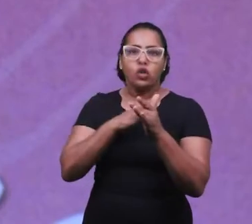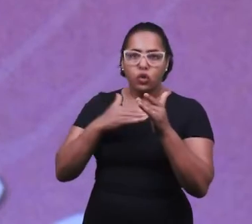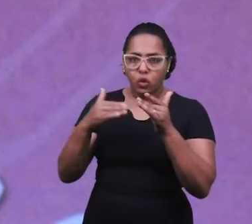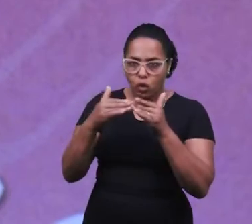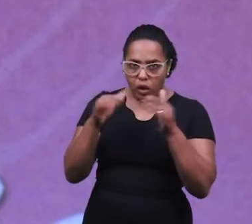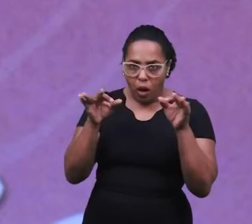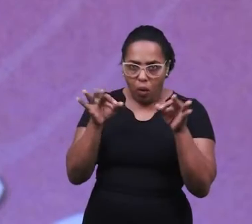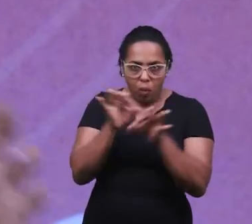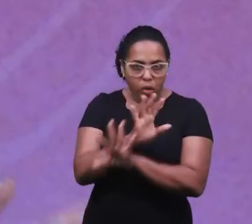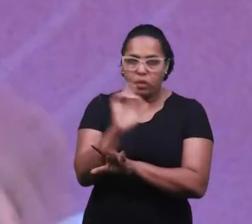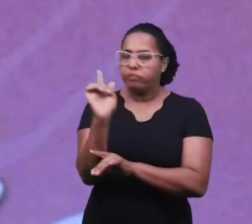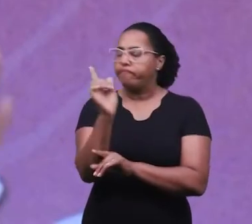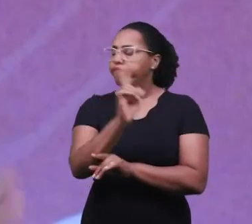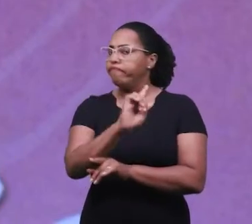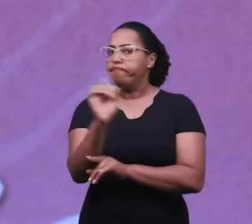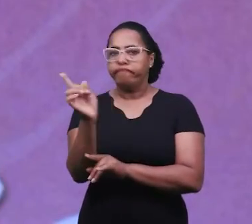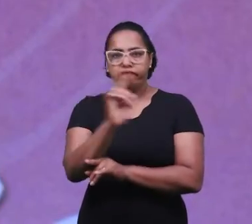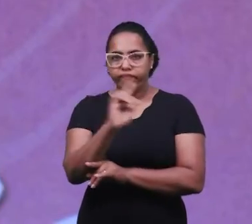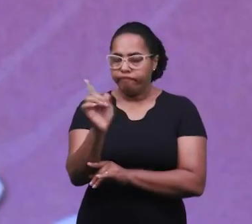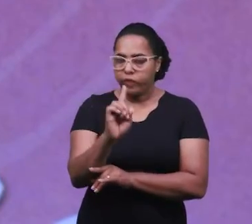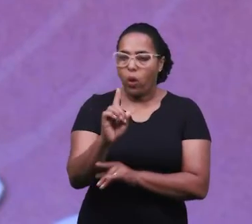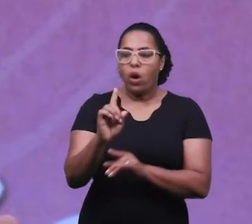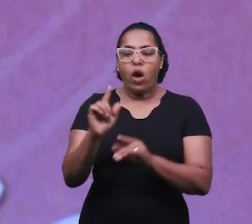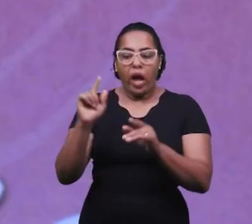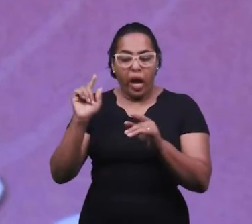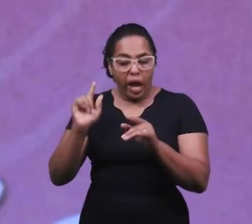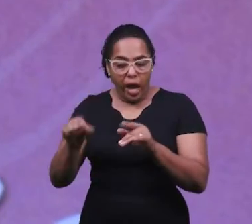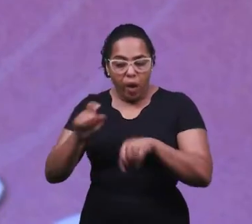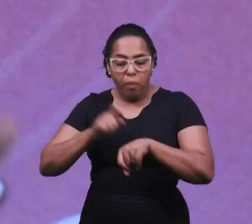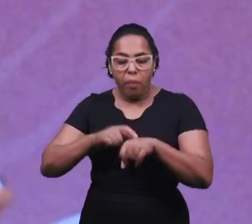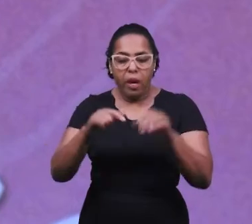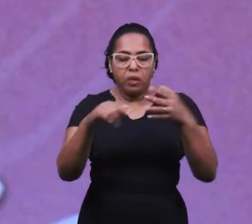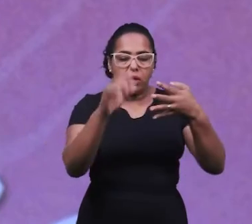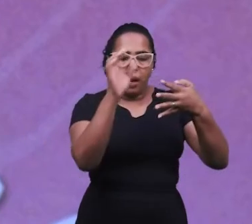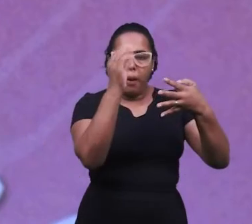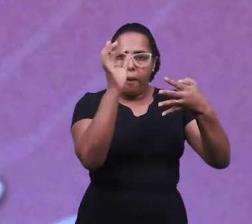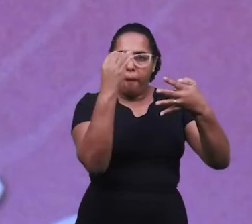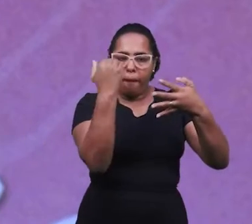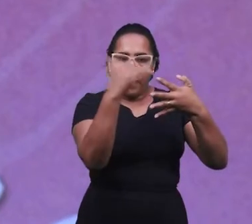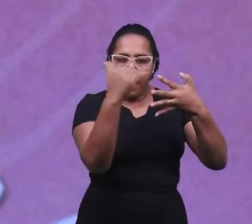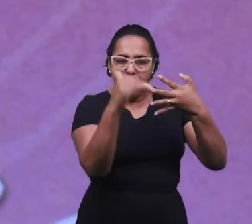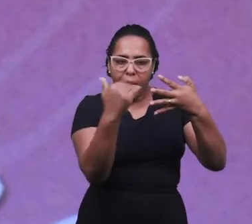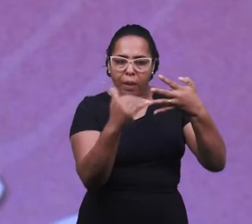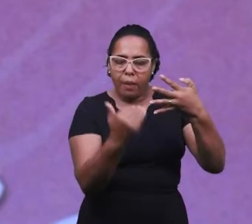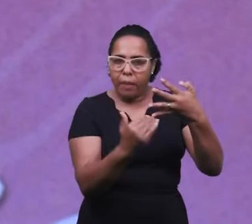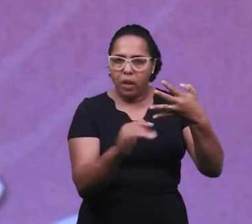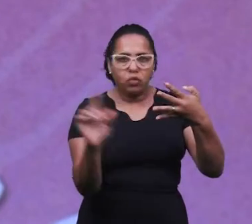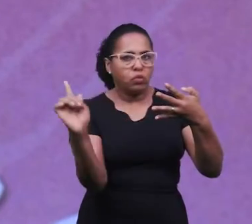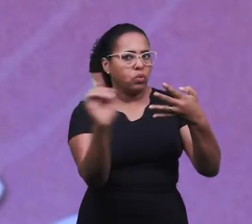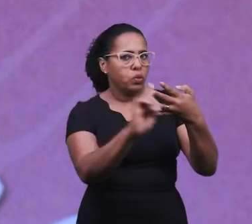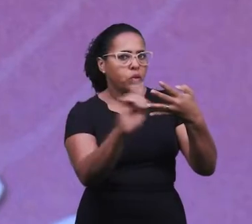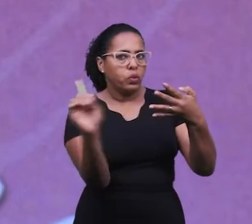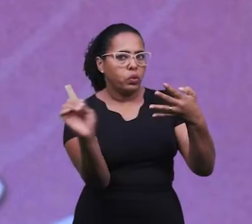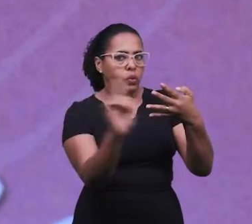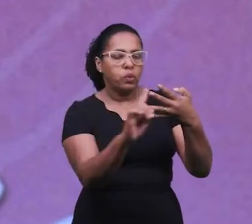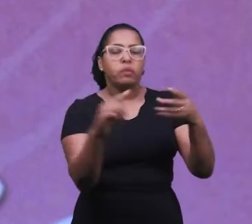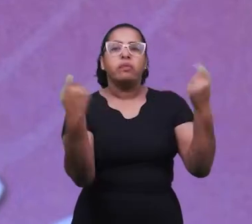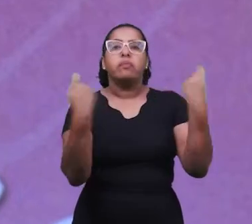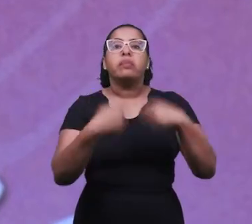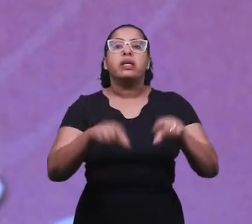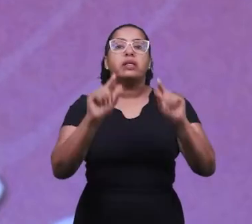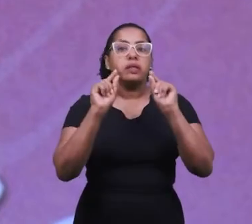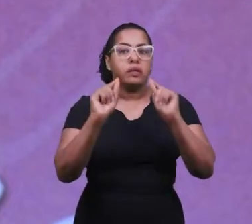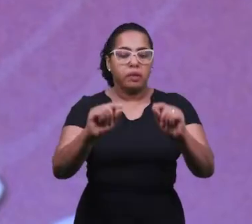desenvolvida. Portanto, não é momento de classificarmos essa voz, porque essa classificação